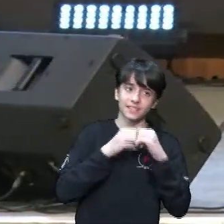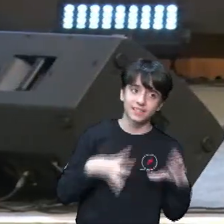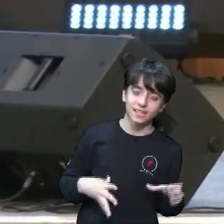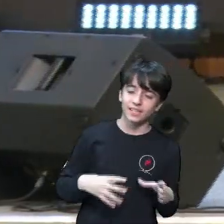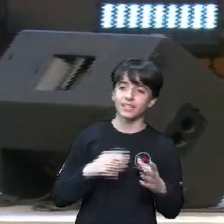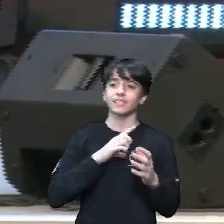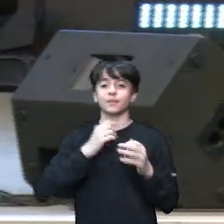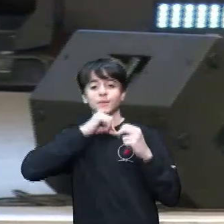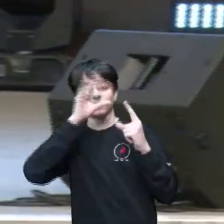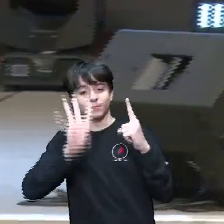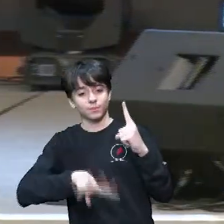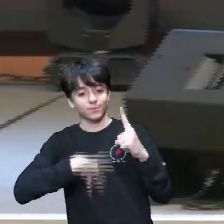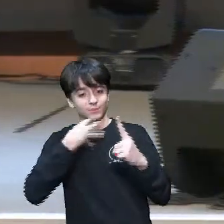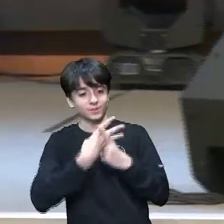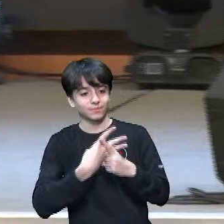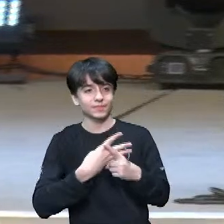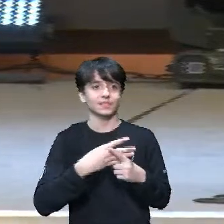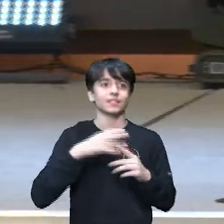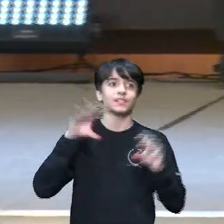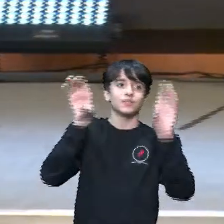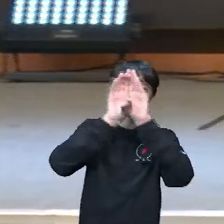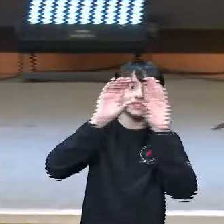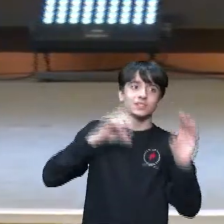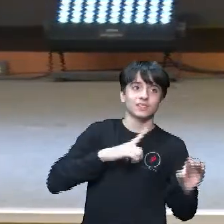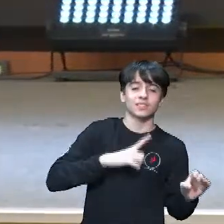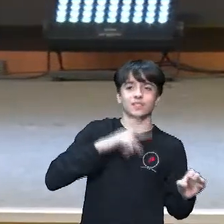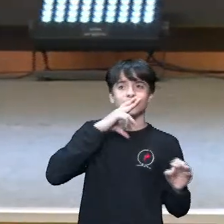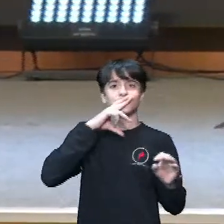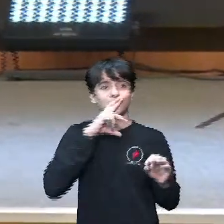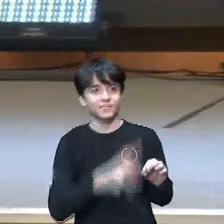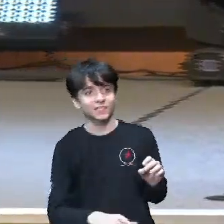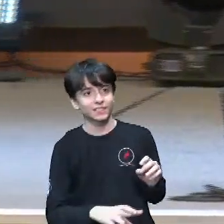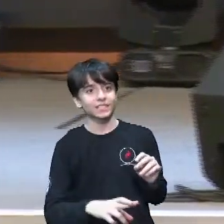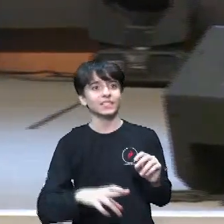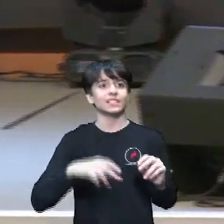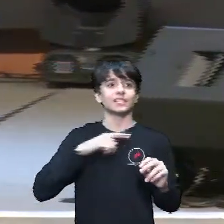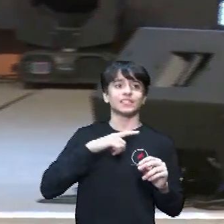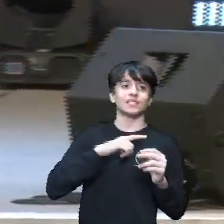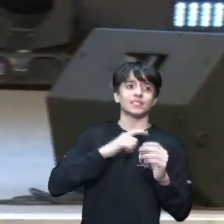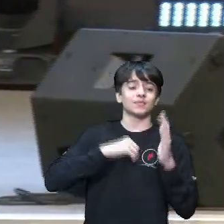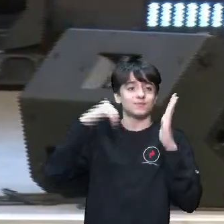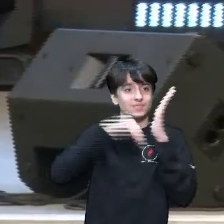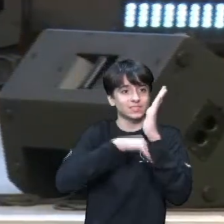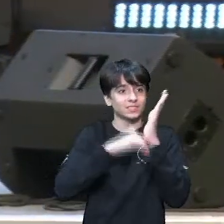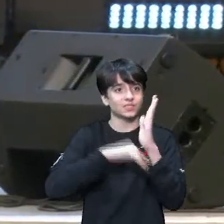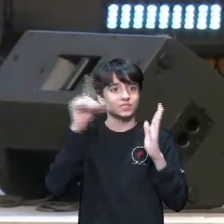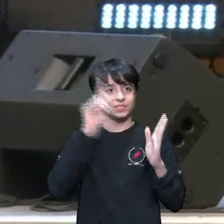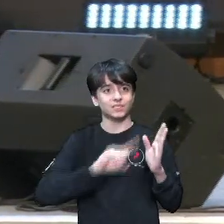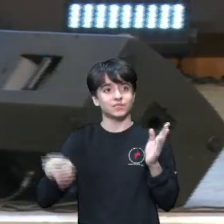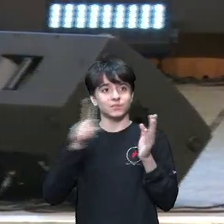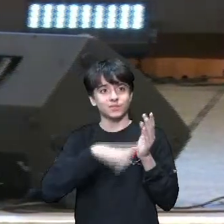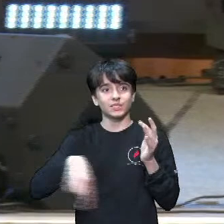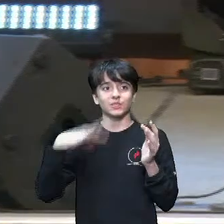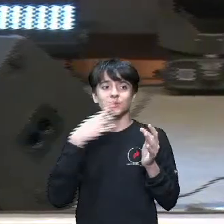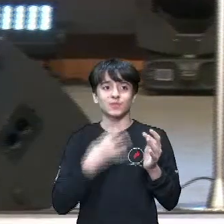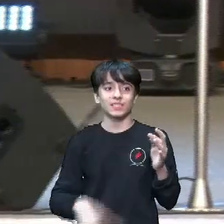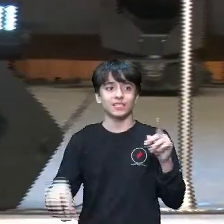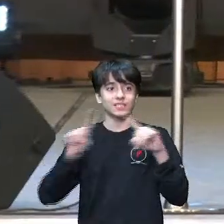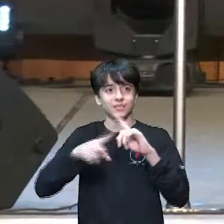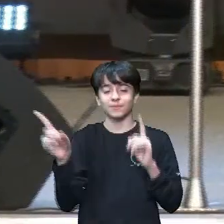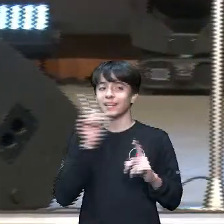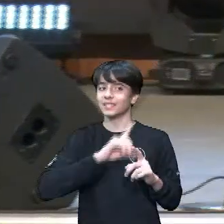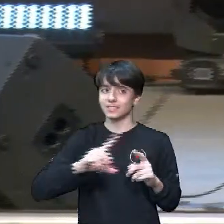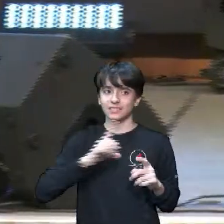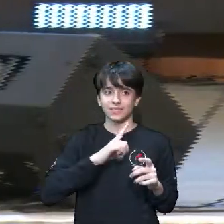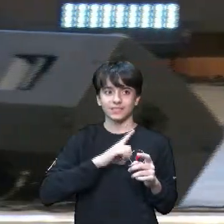céu tem multiplicação, no céu tem resposta, no céu tem mistérios de Deus que você não conhece, mas que Deus tem reservado para você. Então